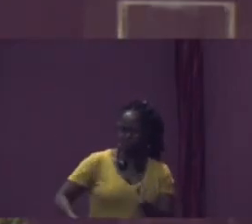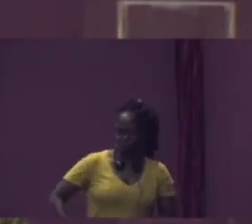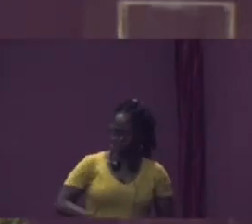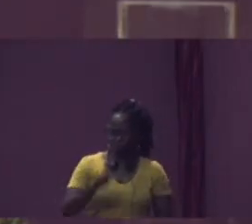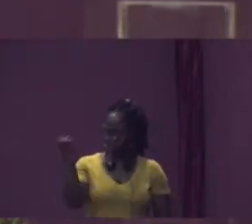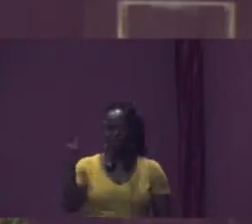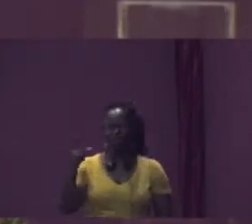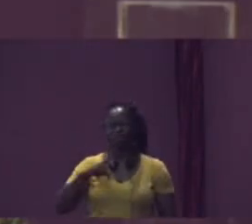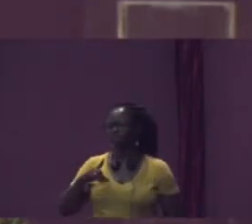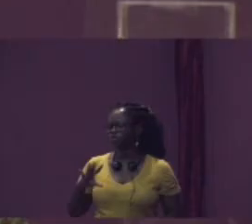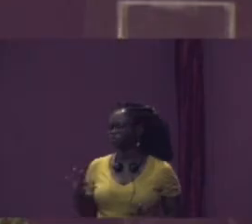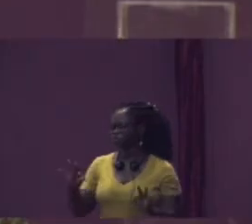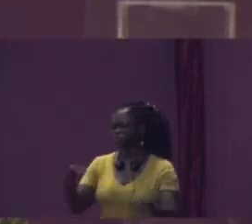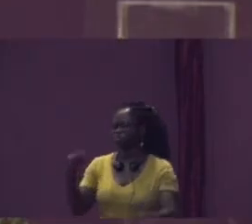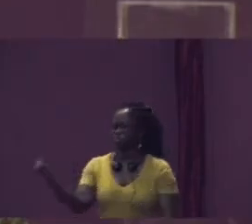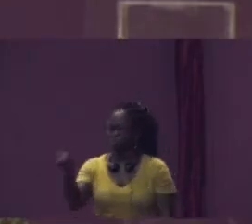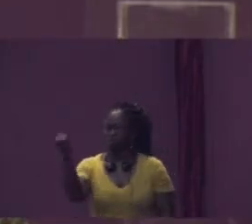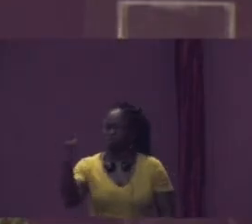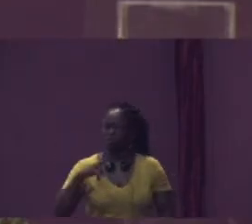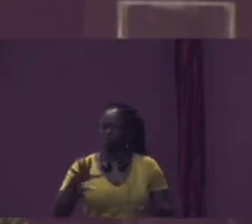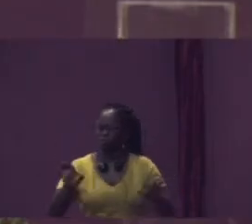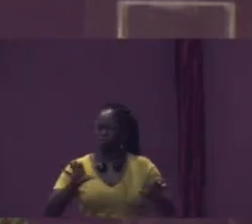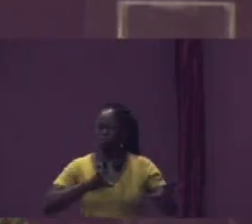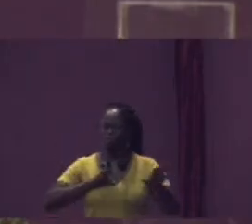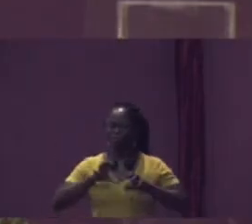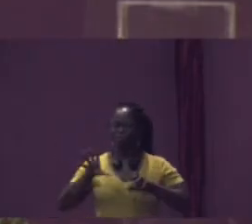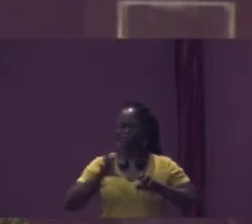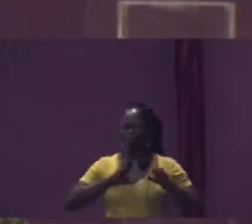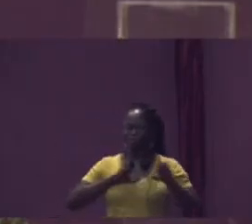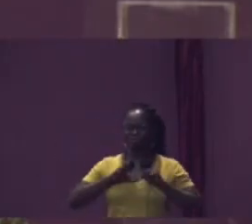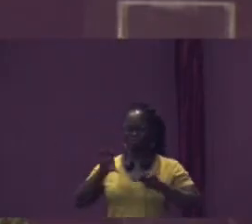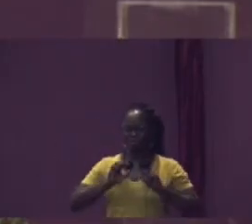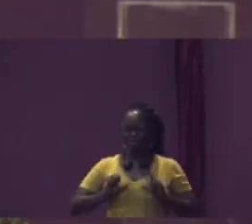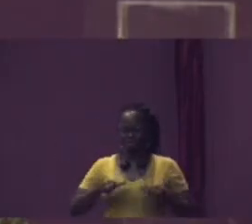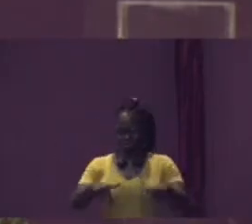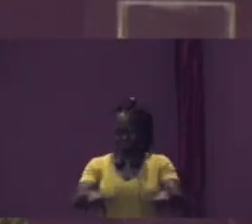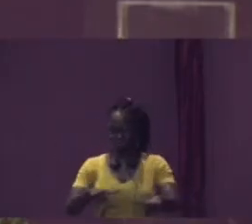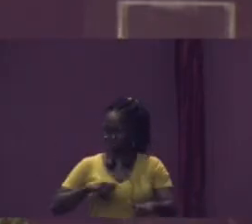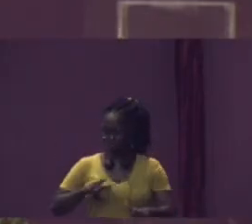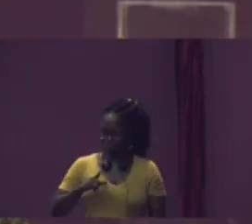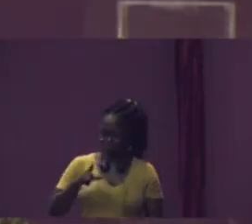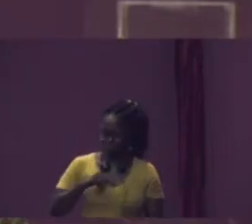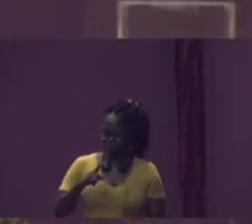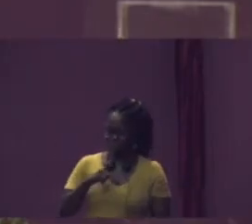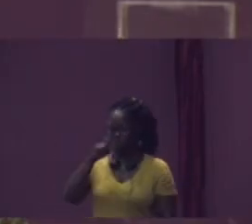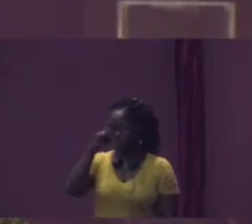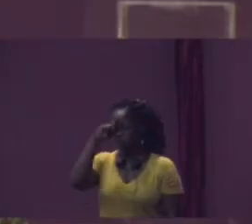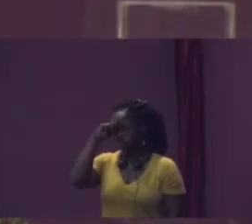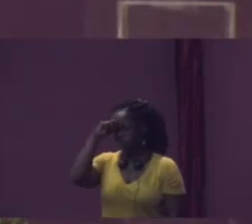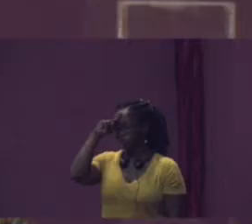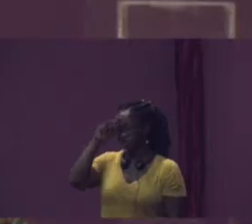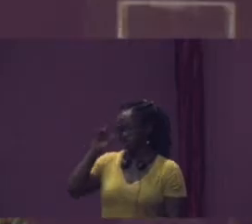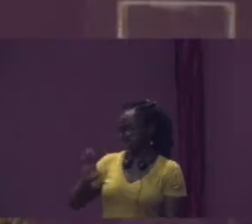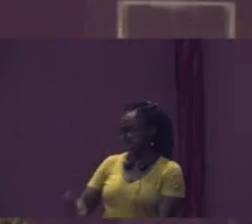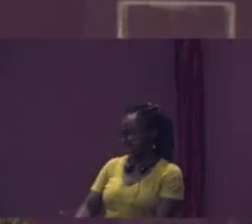cirúrgico, tem toda uma incorporação de que o procedimento ele vai ser hospitalar, ele vai ser acompanhado e que